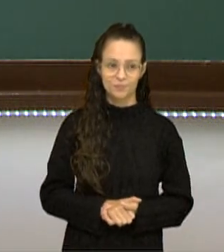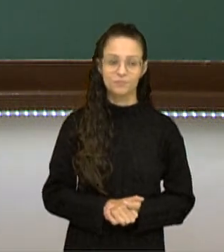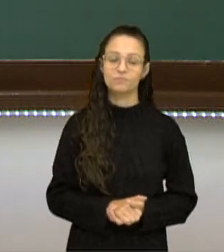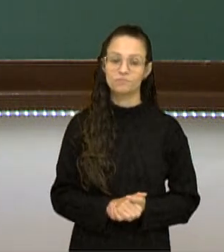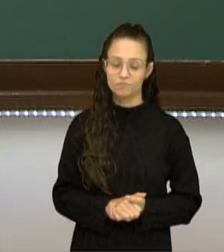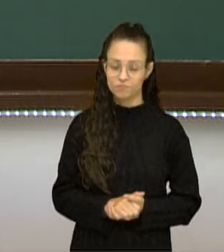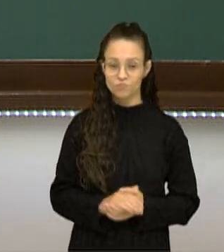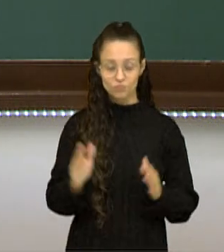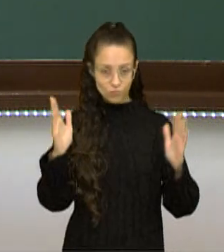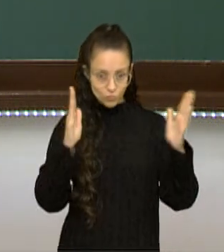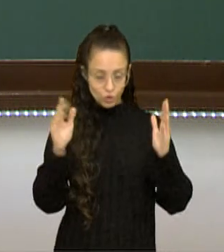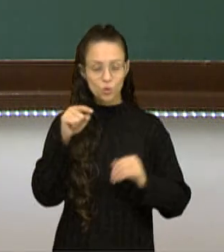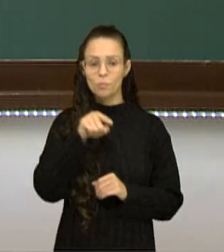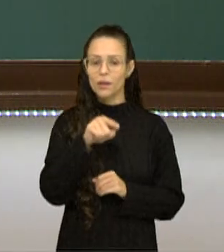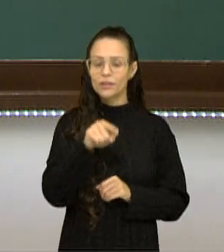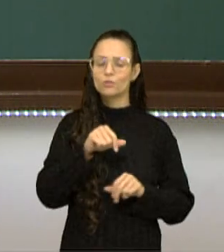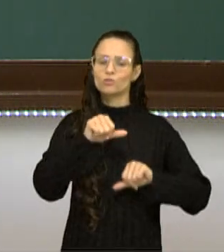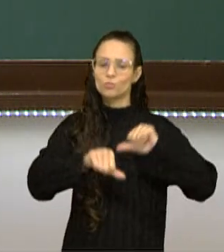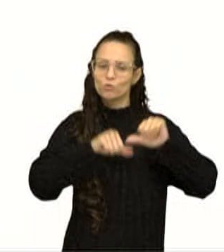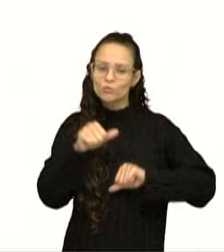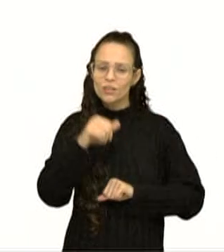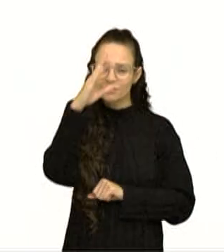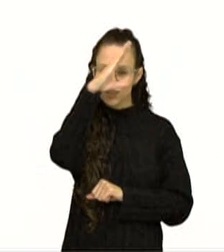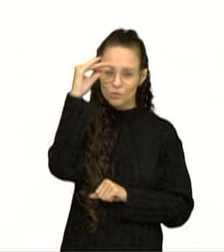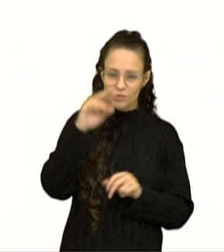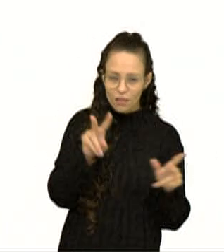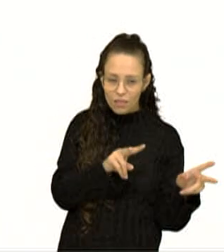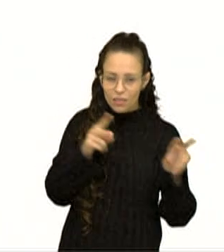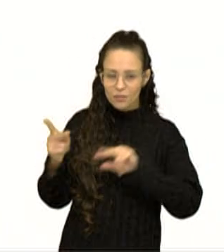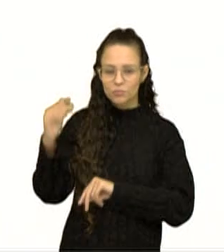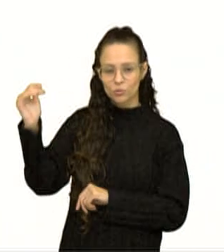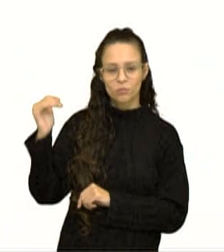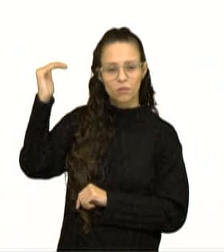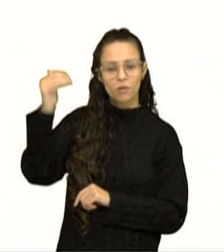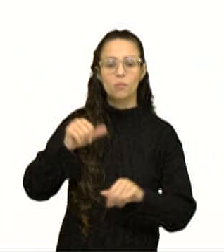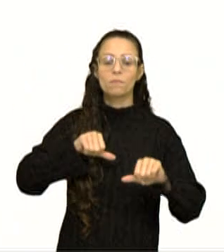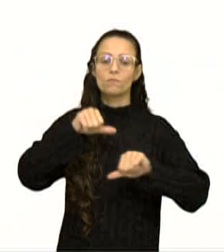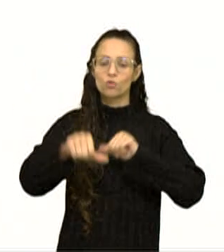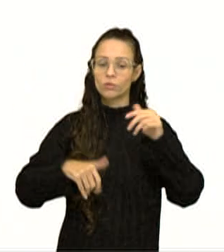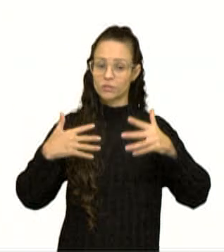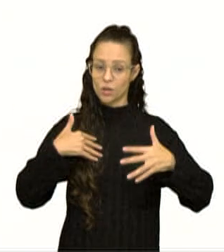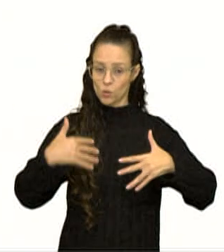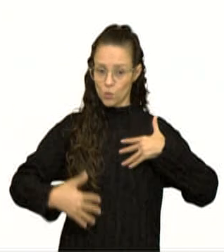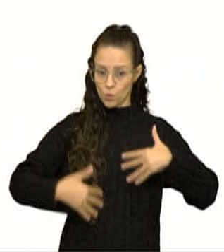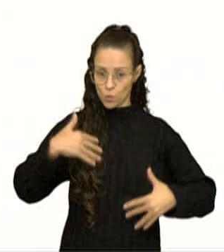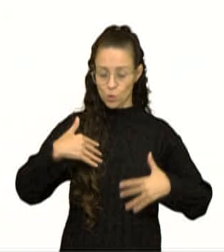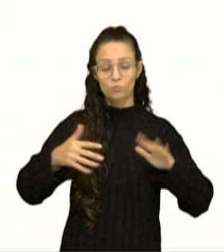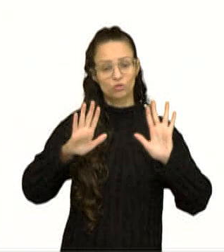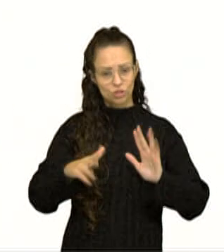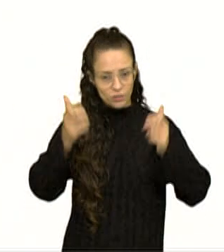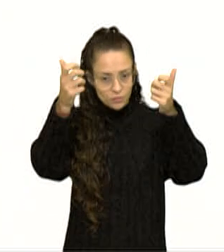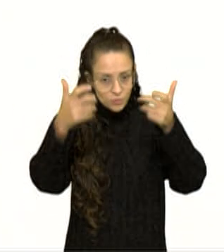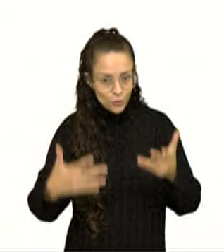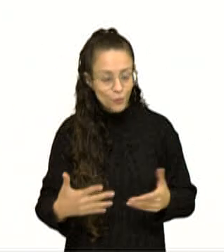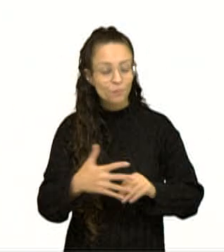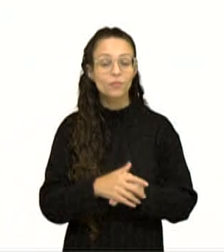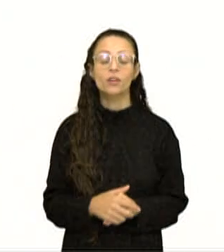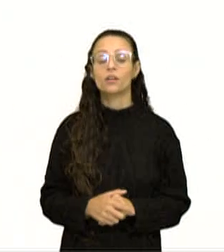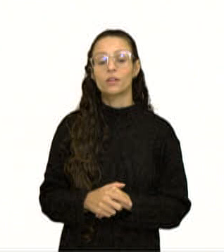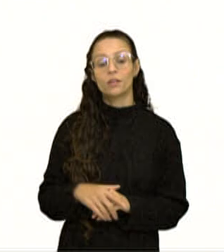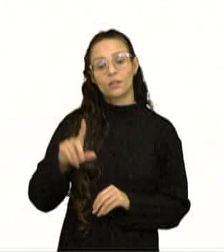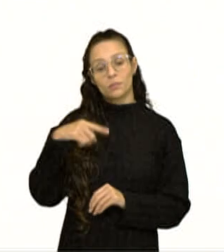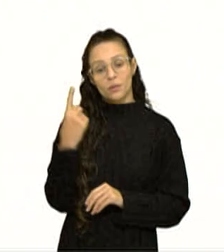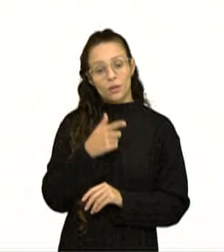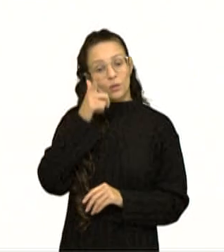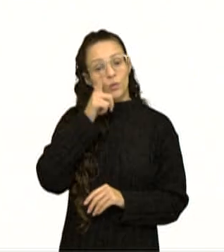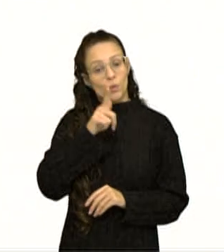Durante a puberdade, então, essas alterações acontecem, né, no nosso corpo, na parte física, como a gente já viu, para que a gente